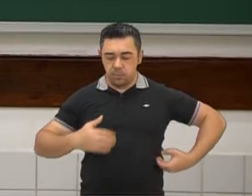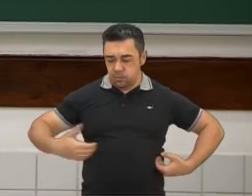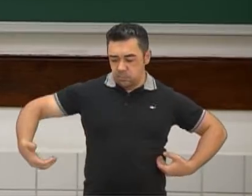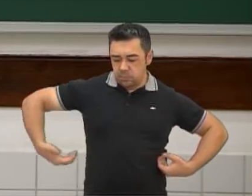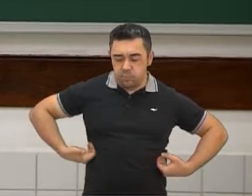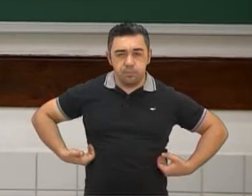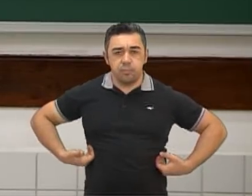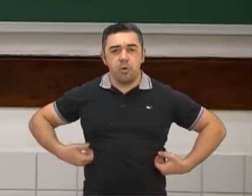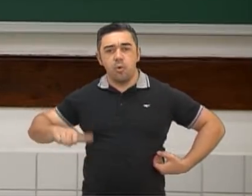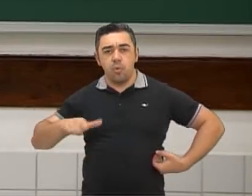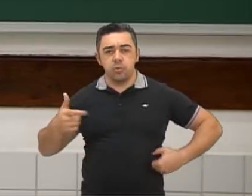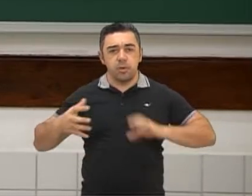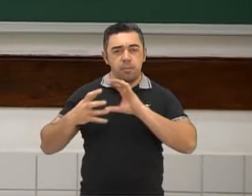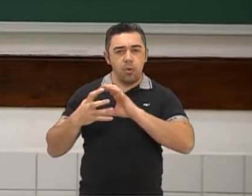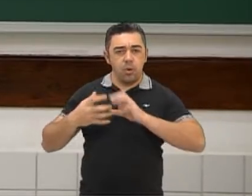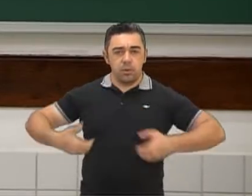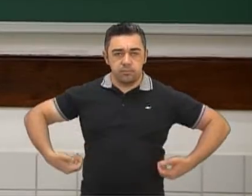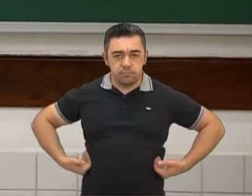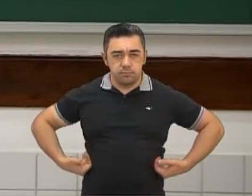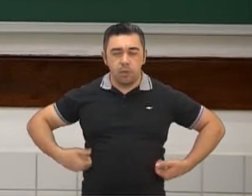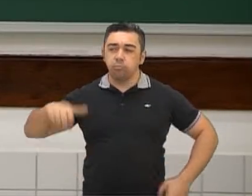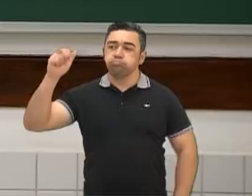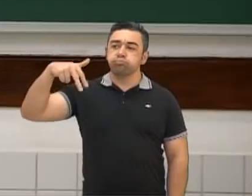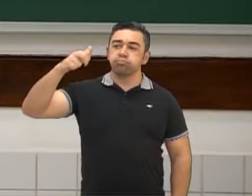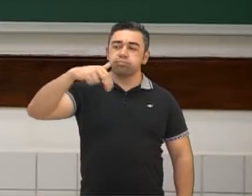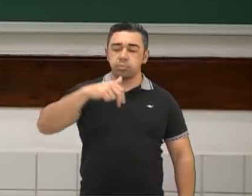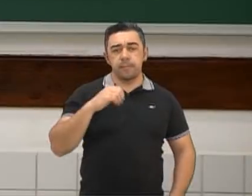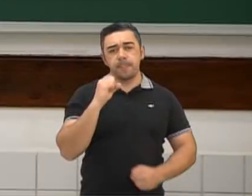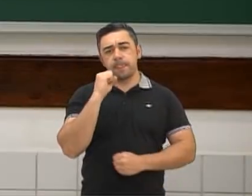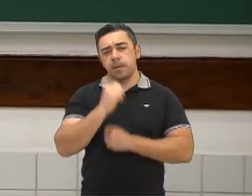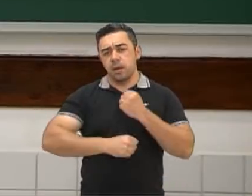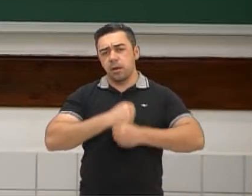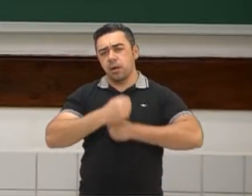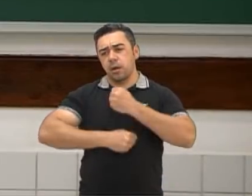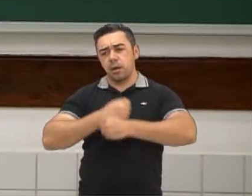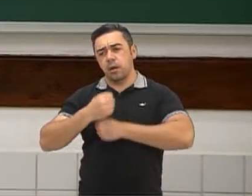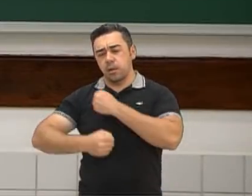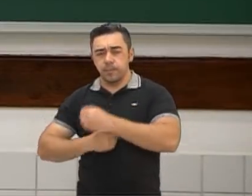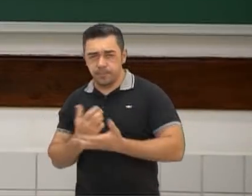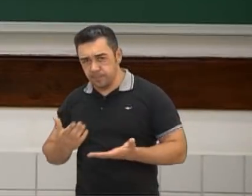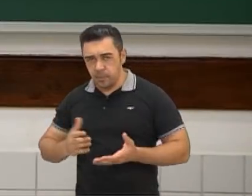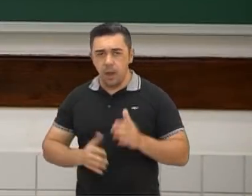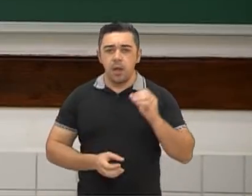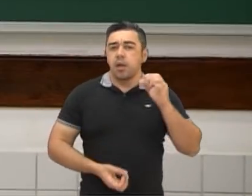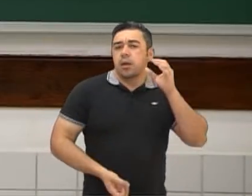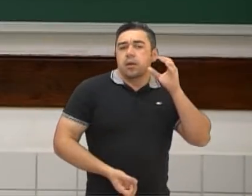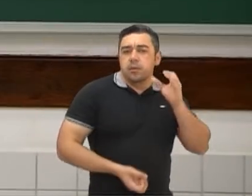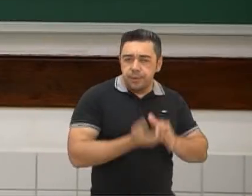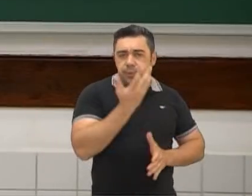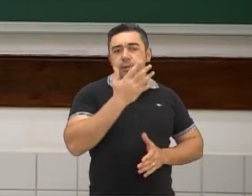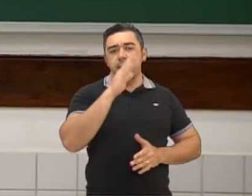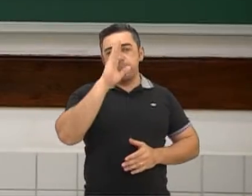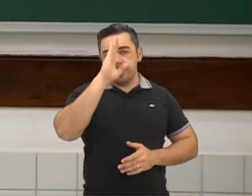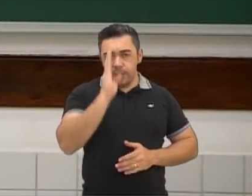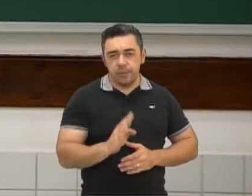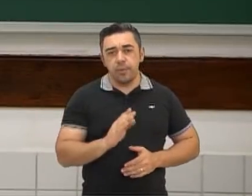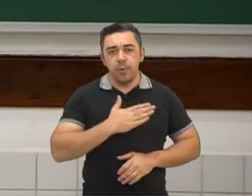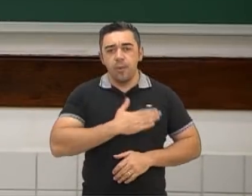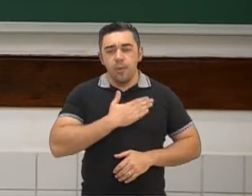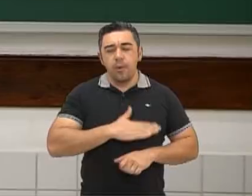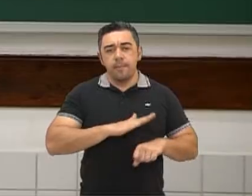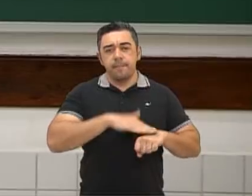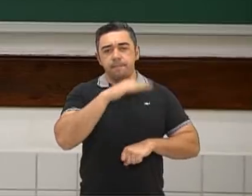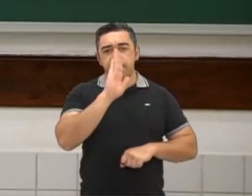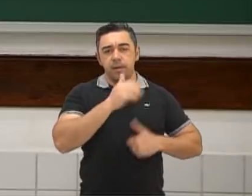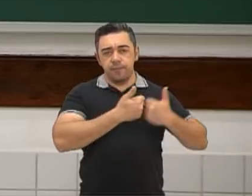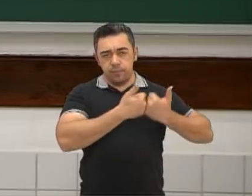futebol do outro, tá? Com os anos passaram, a atividade que mais se desenvolveu foi o futebol, né? Mas